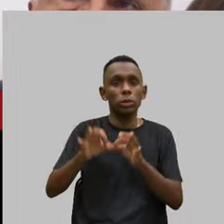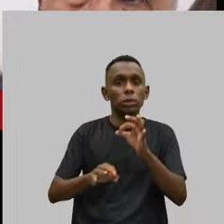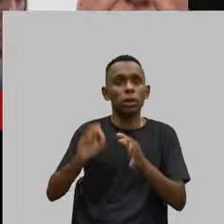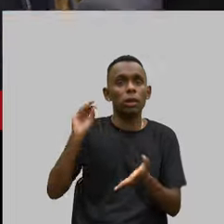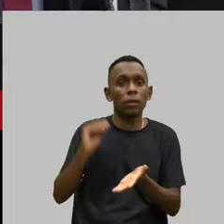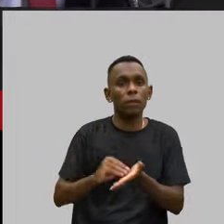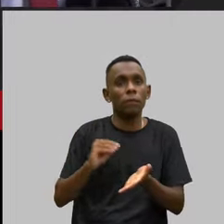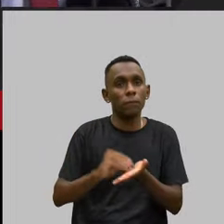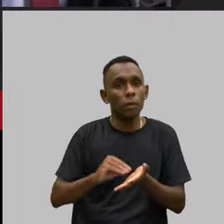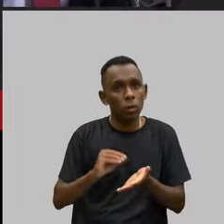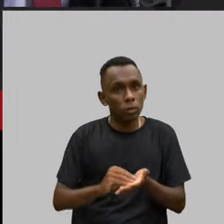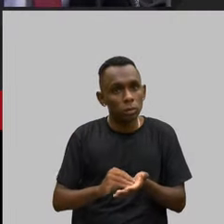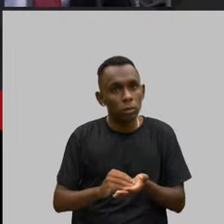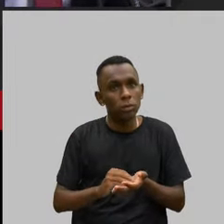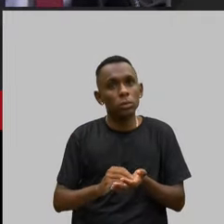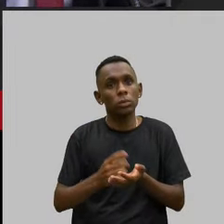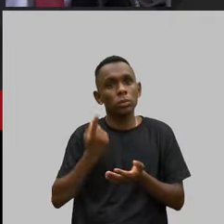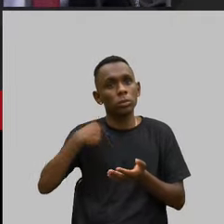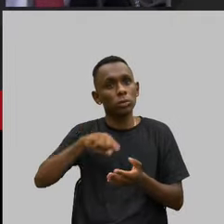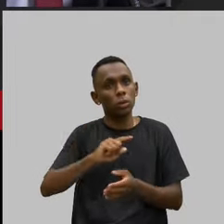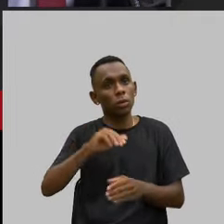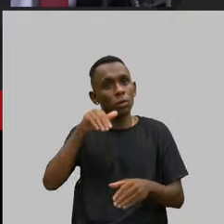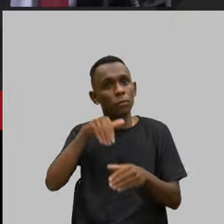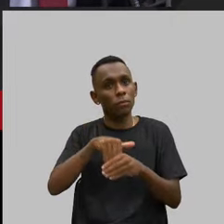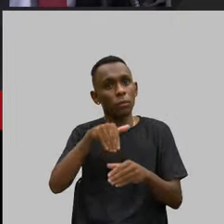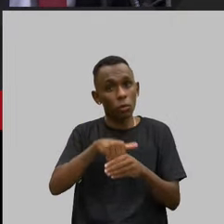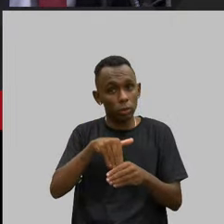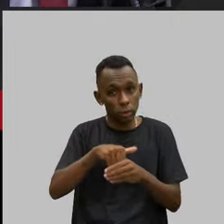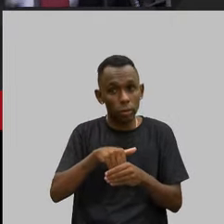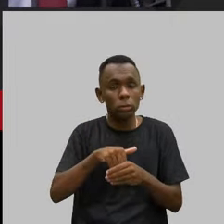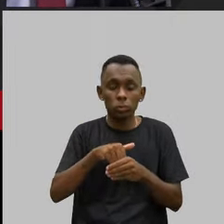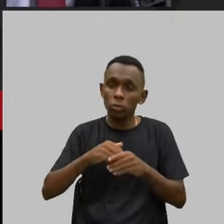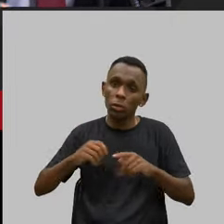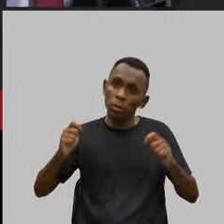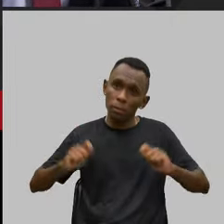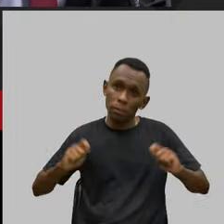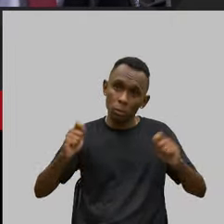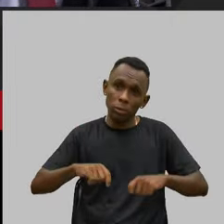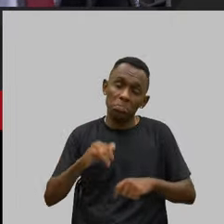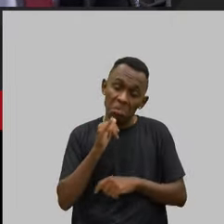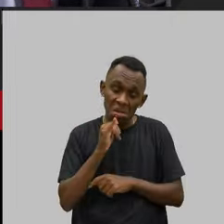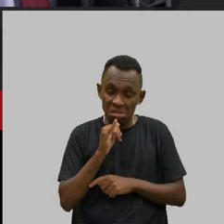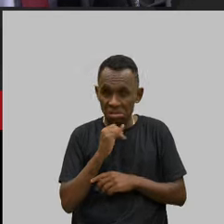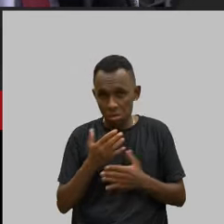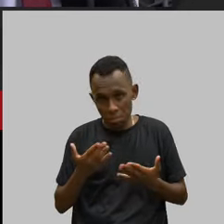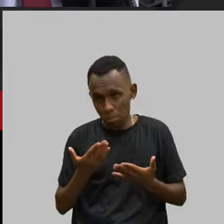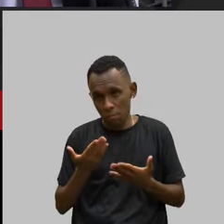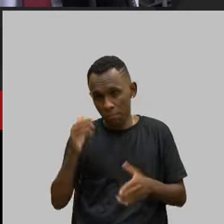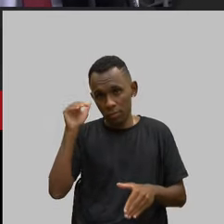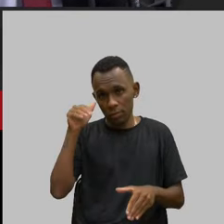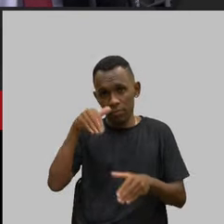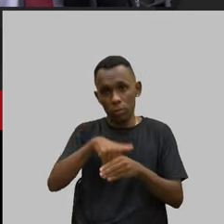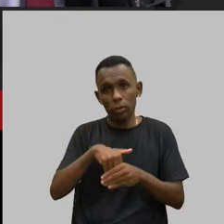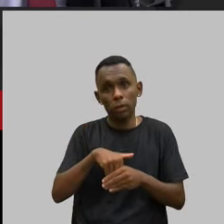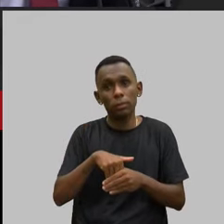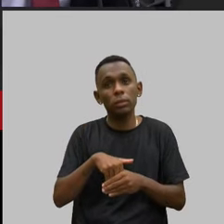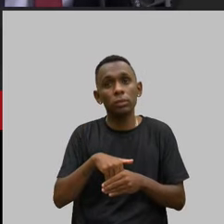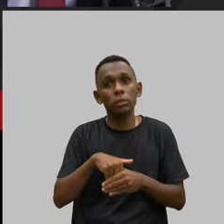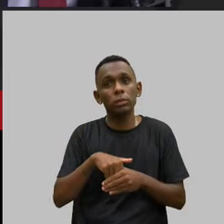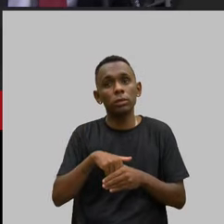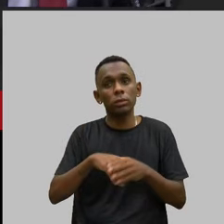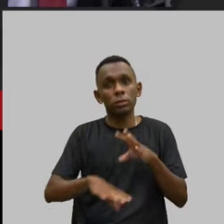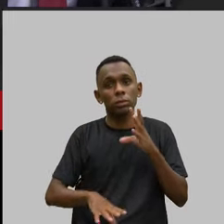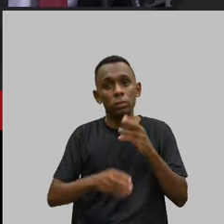que nós estamos votando dentro do que é possível um exemplo disso é o que votamos o A recomposição